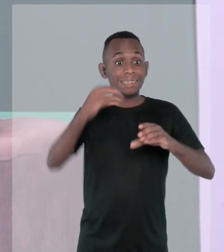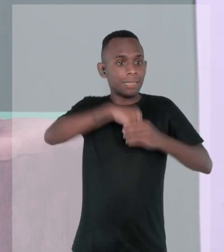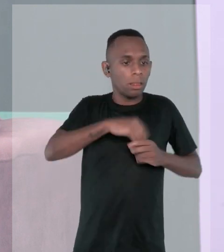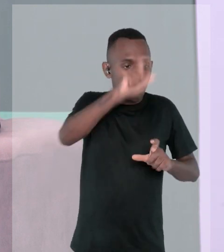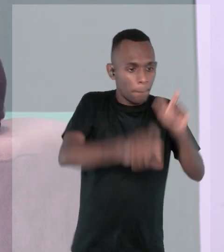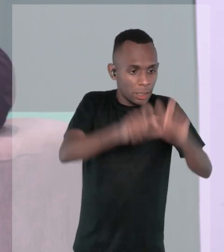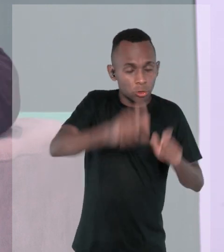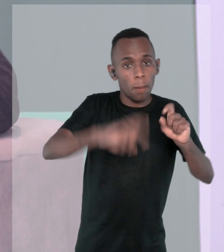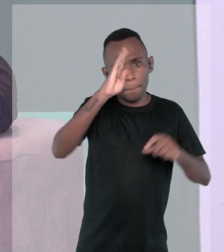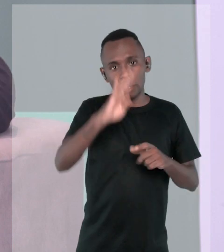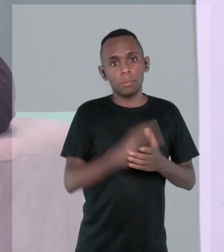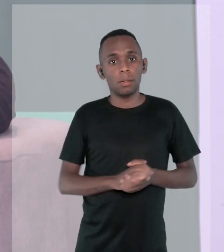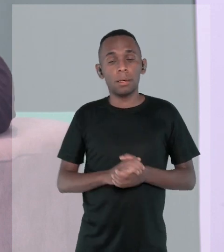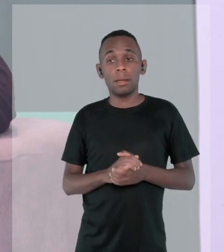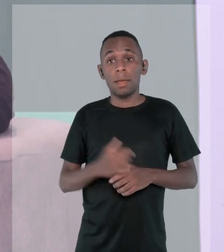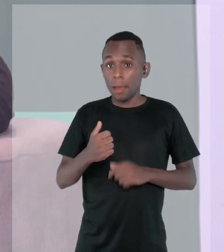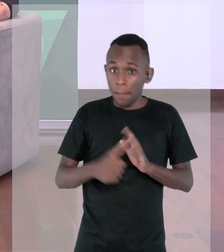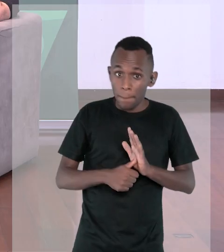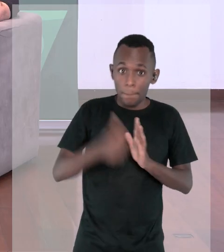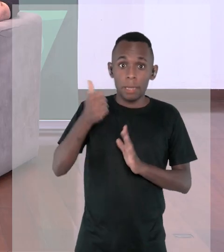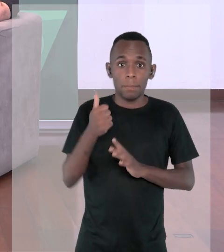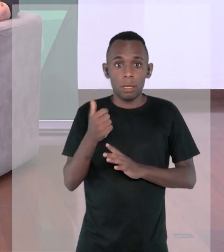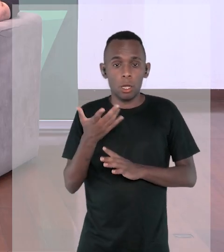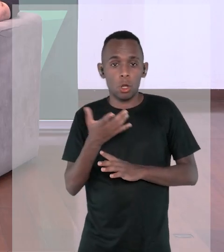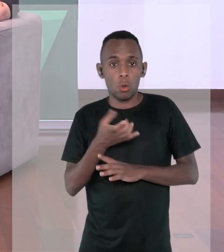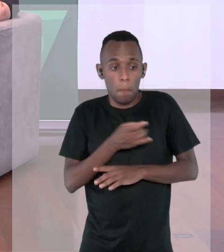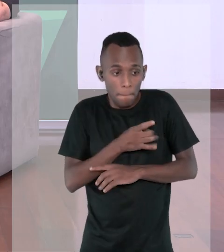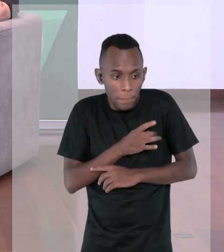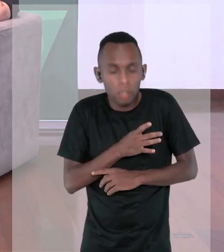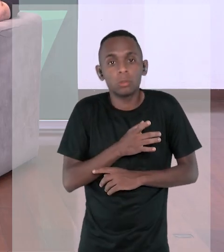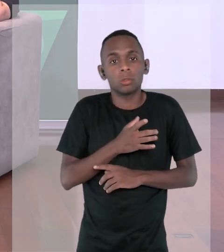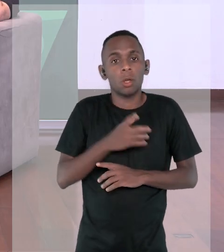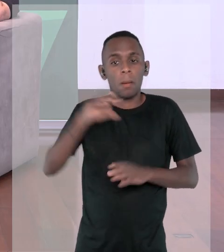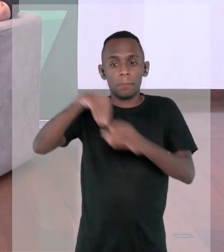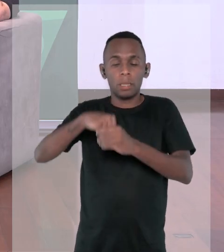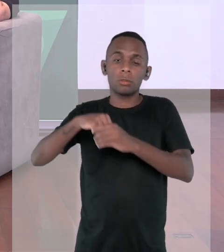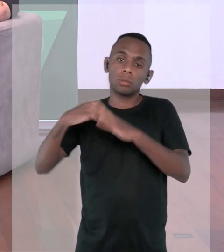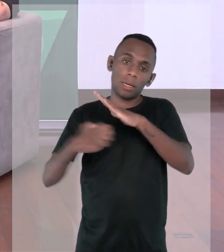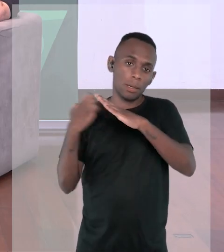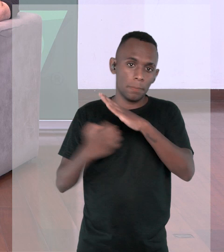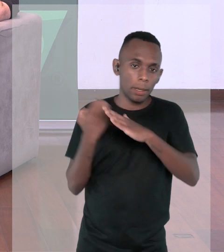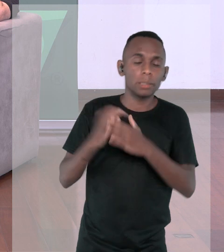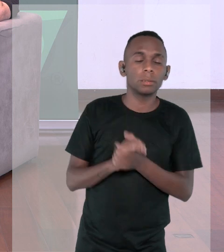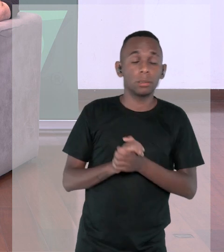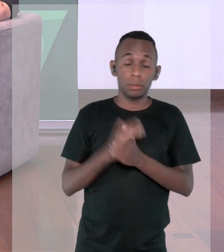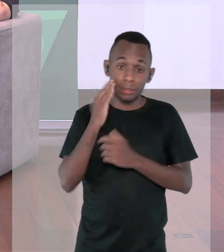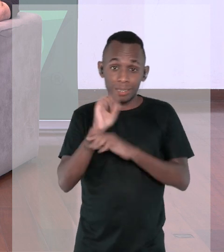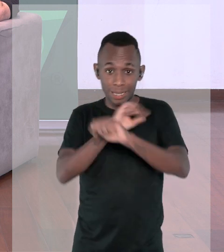pessoas? Primeiro é o temor, é o senso de juízo que tem que estar nas organizações. Entendendo o